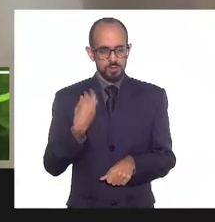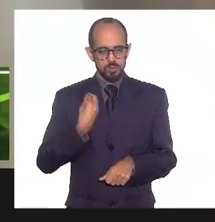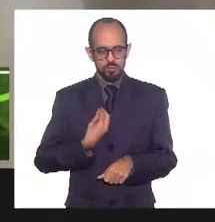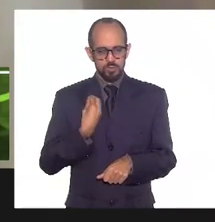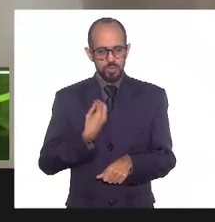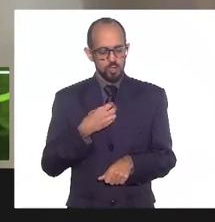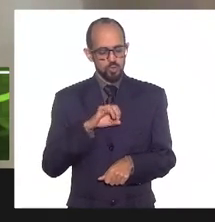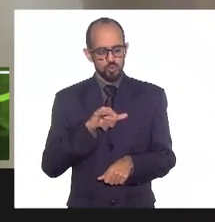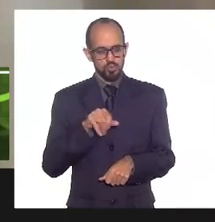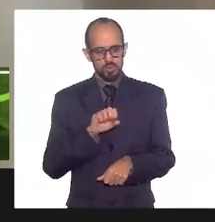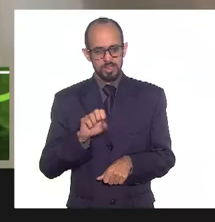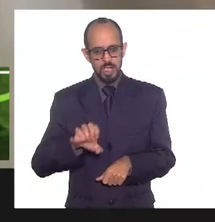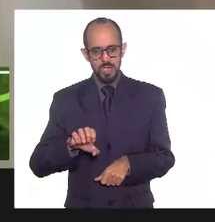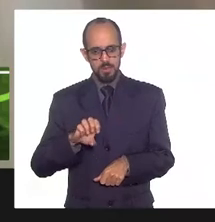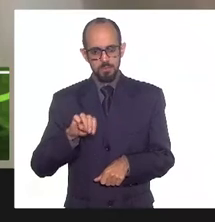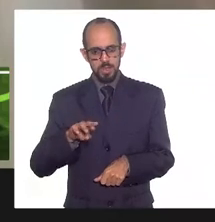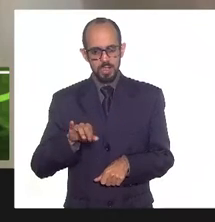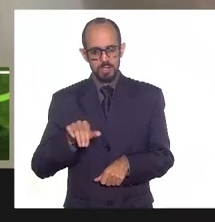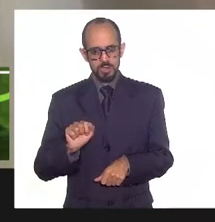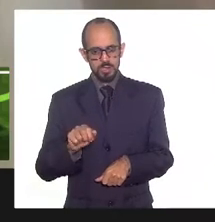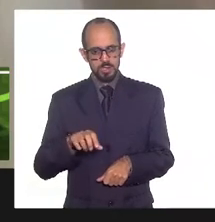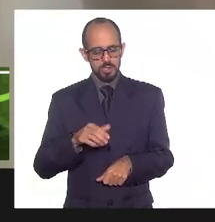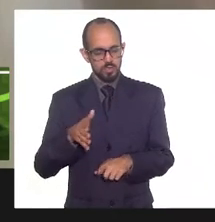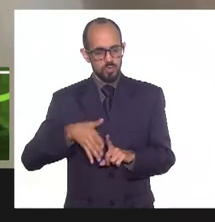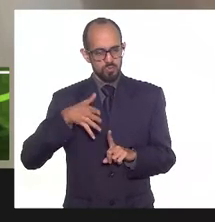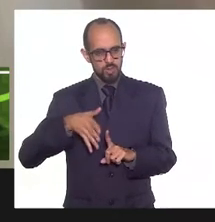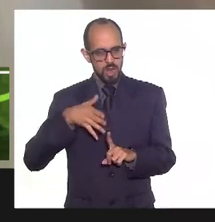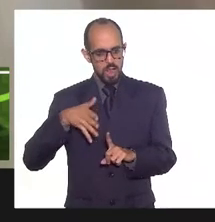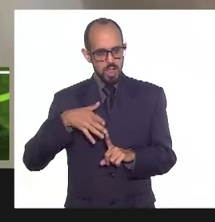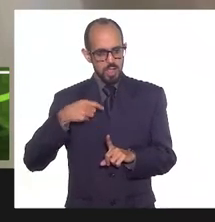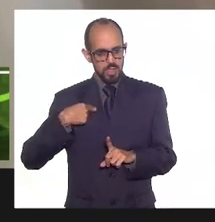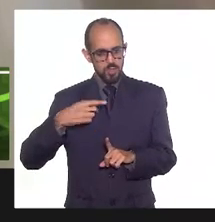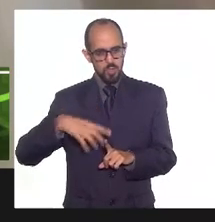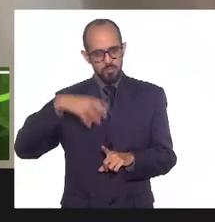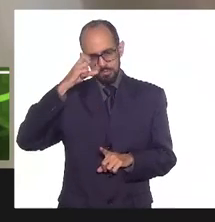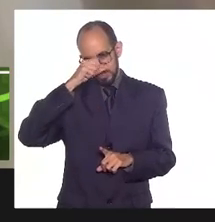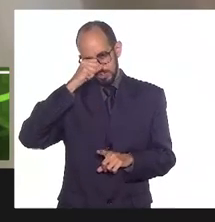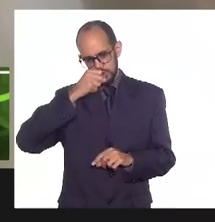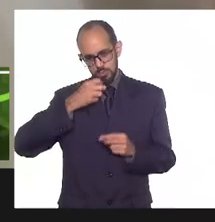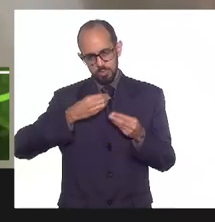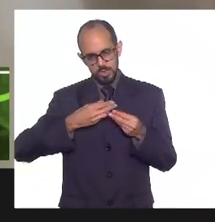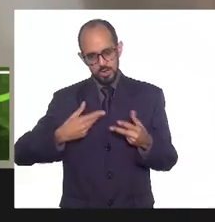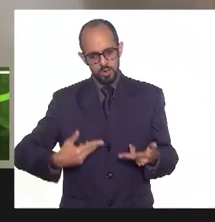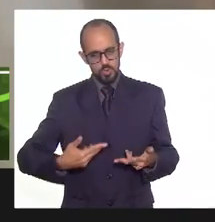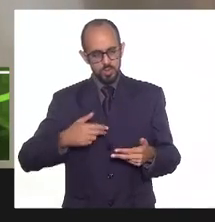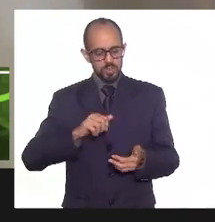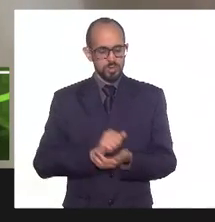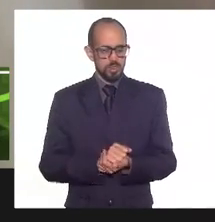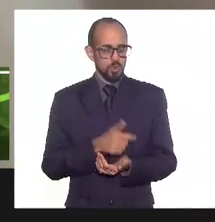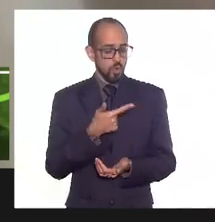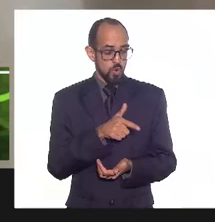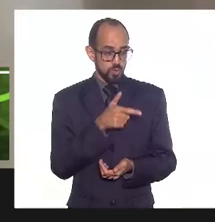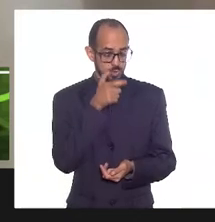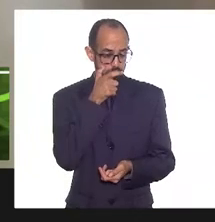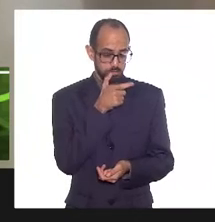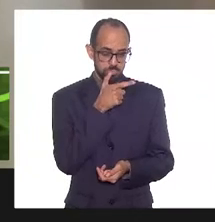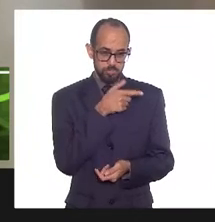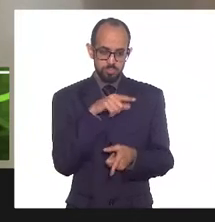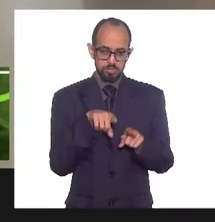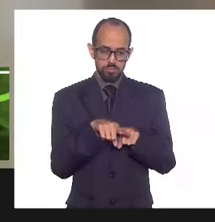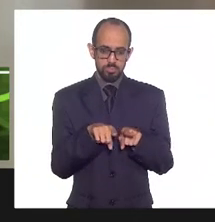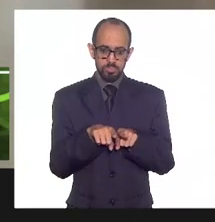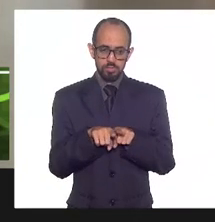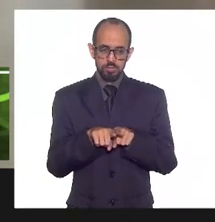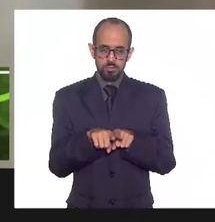Maria também eu aprendi algumas coisas aqui me chamaram a atenção outros mas principalmente